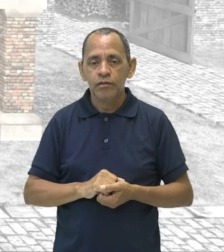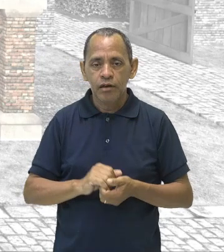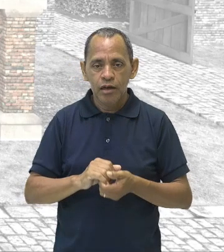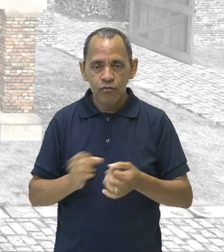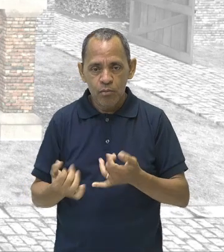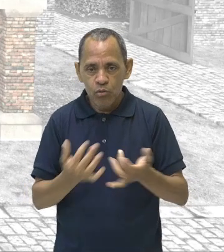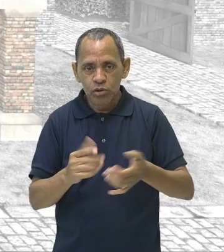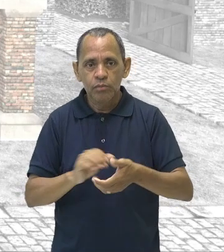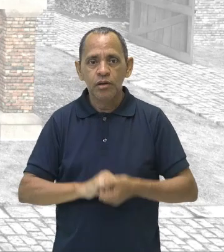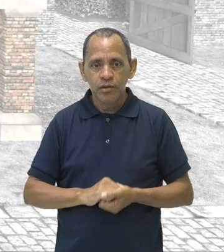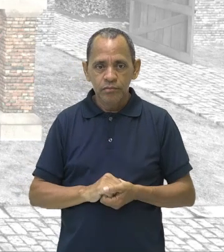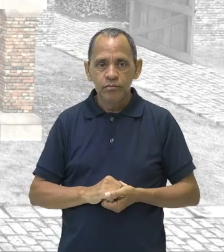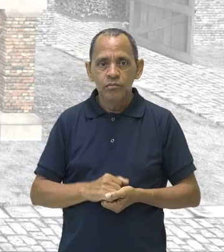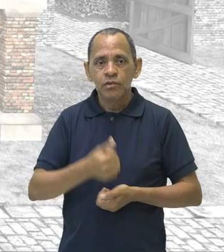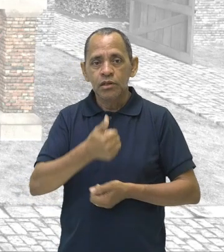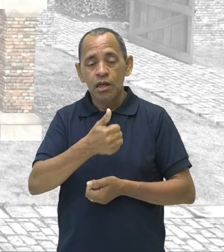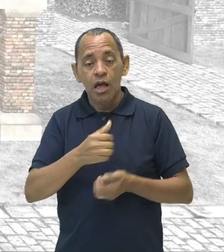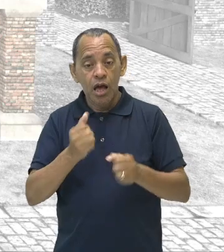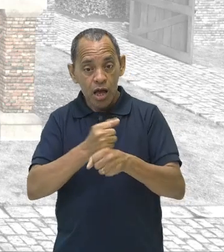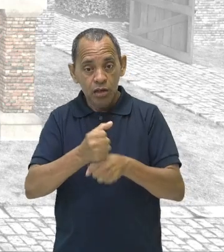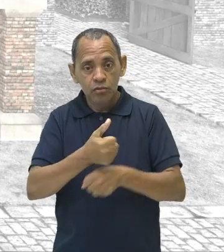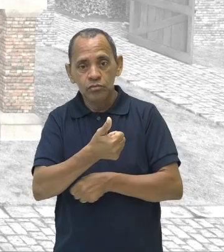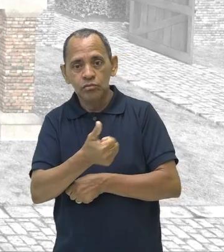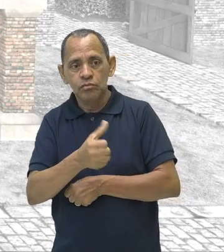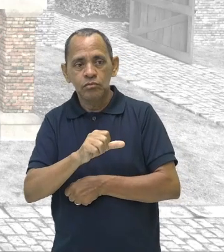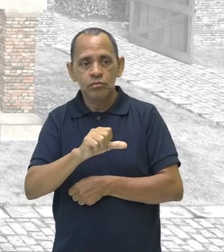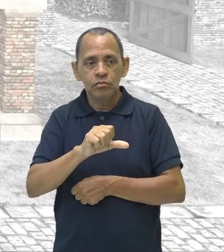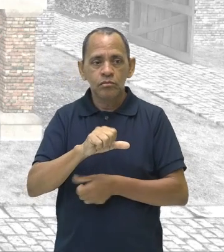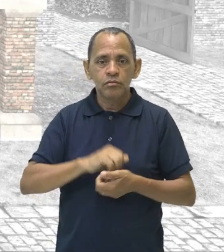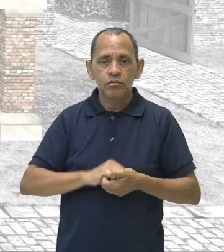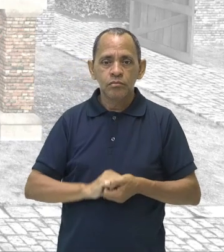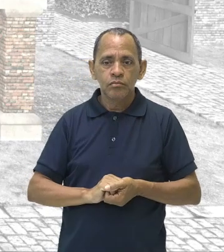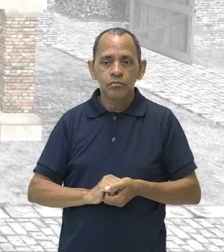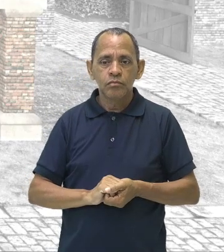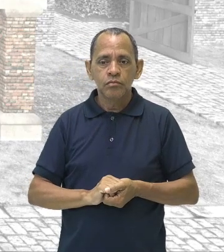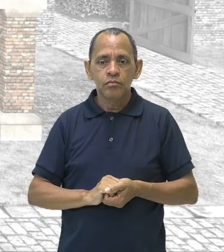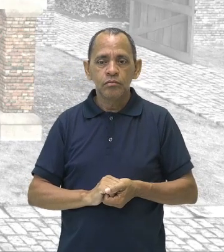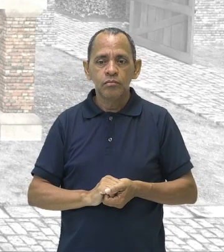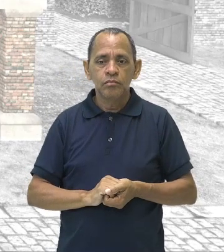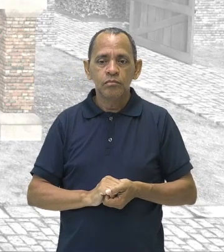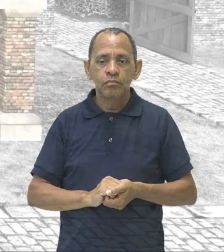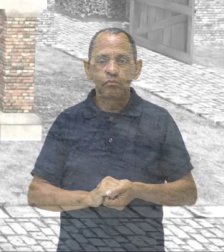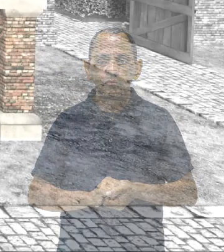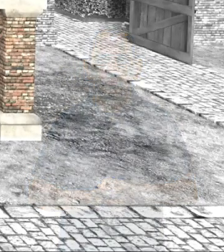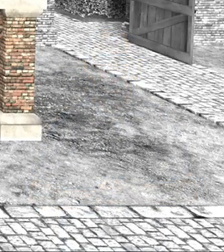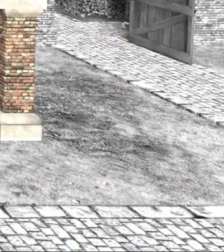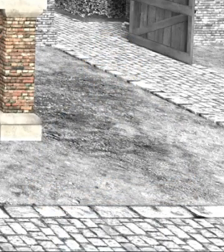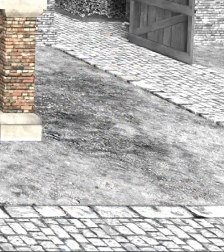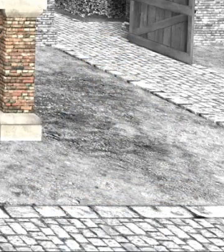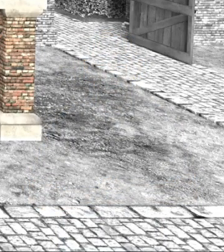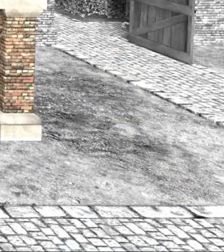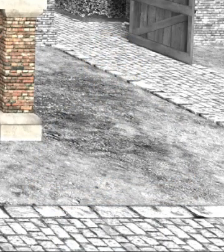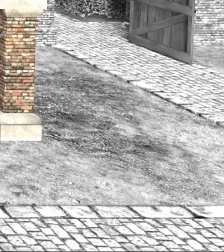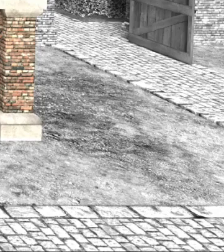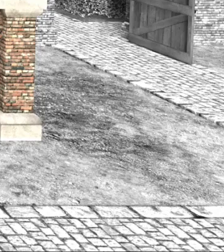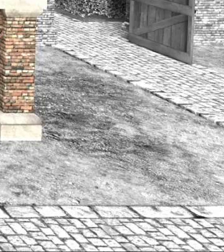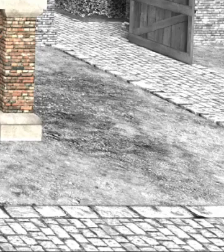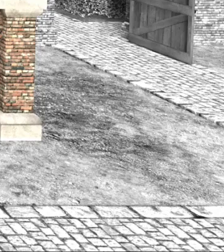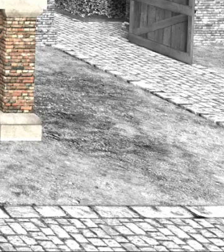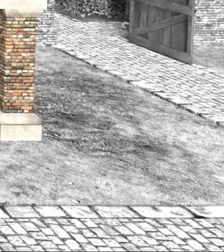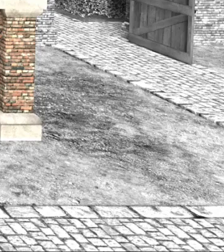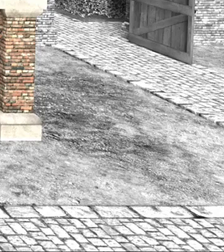1782, James Watt projetou e patenteou a máquina rotativa de ação dupla,